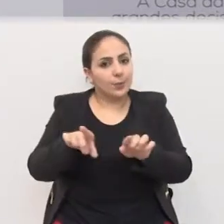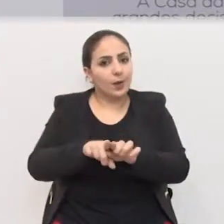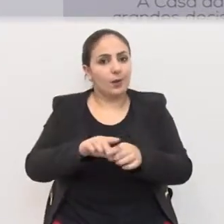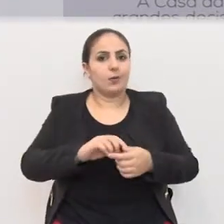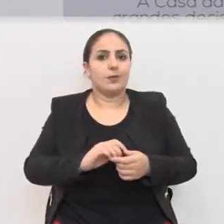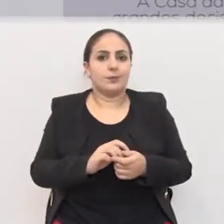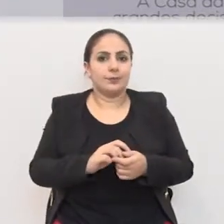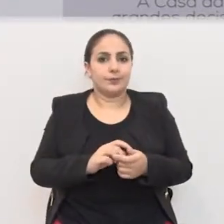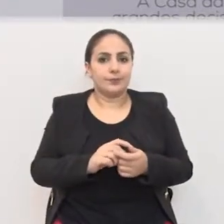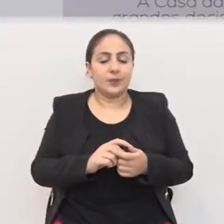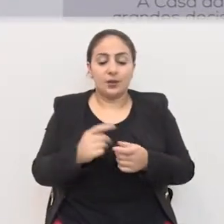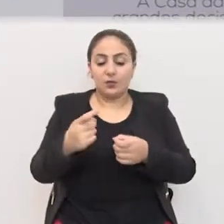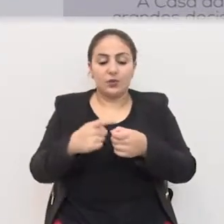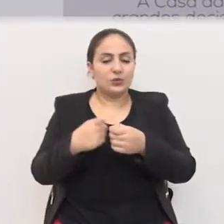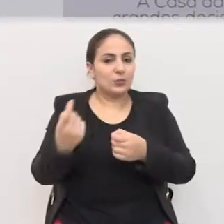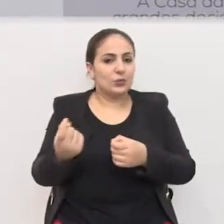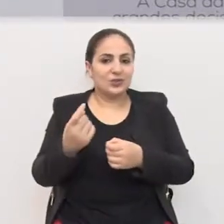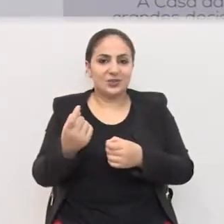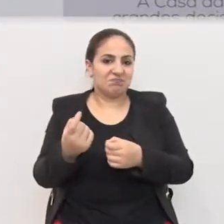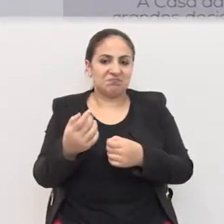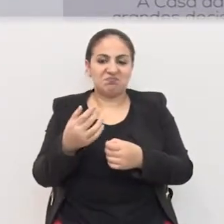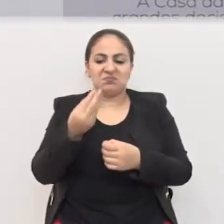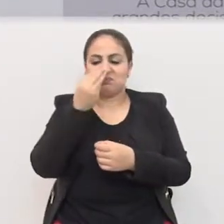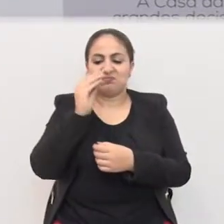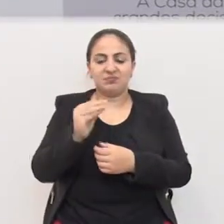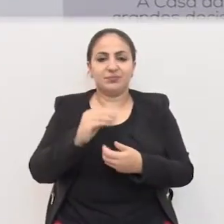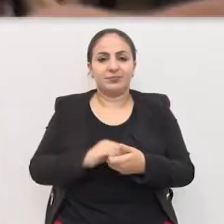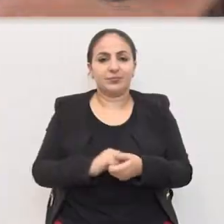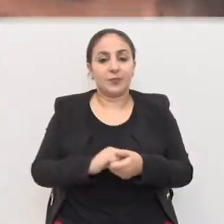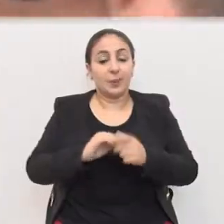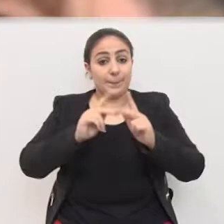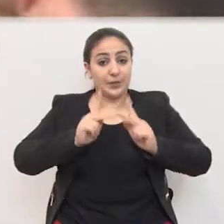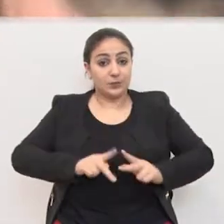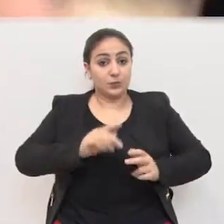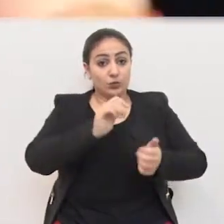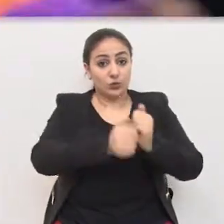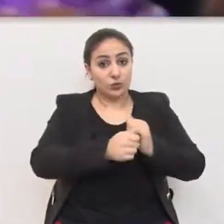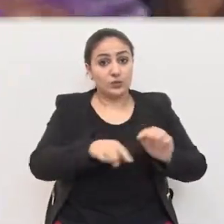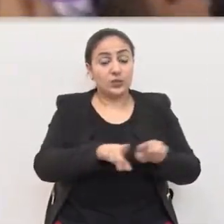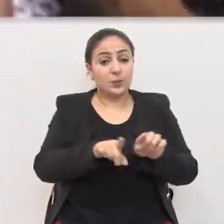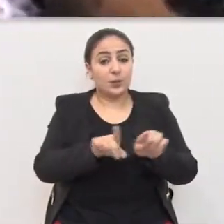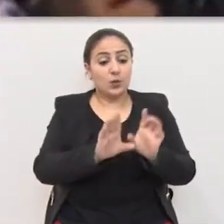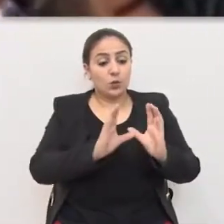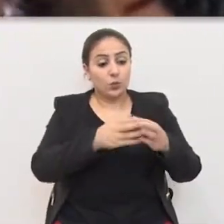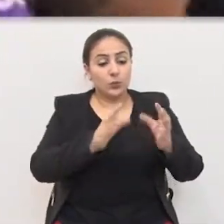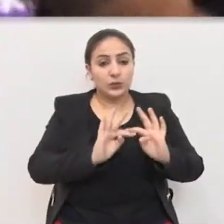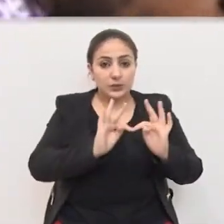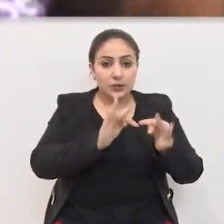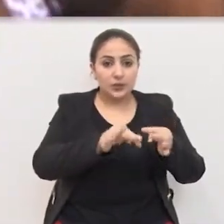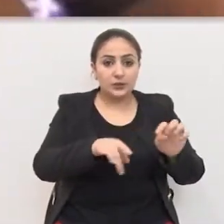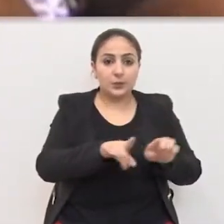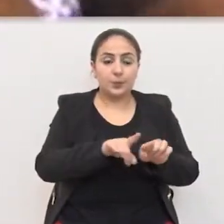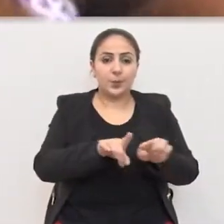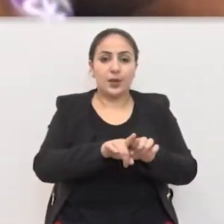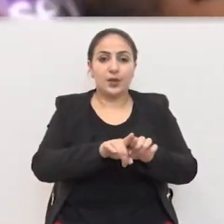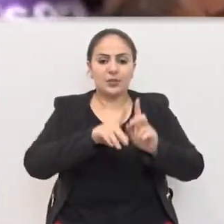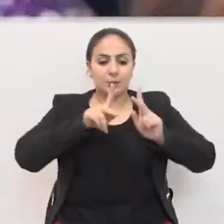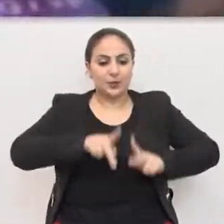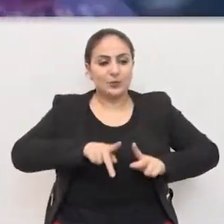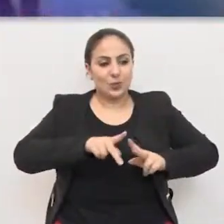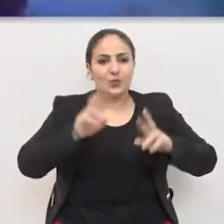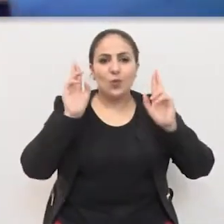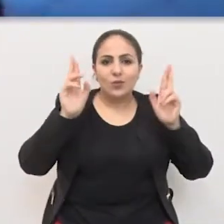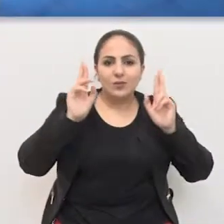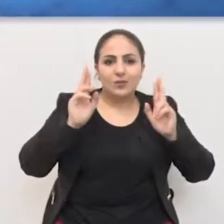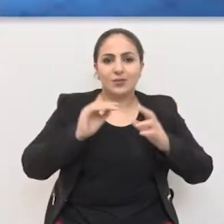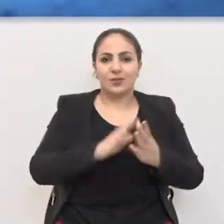e foram descartadas de imediato, né. Jogadores, dirigentes, equipe técnica e a torcida